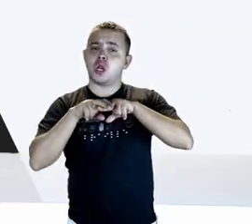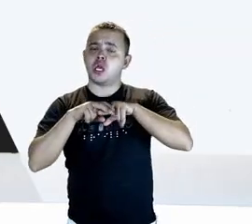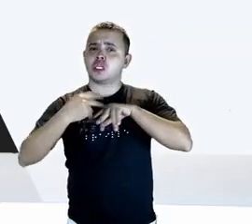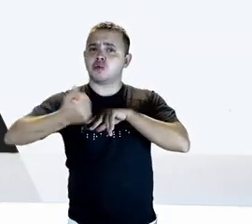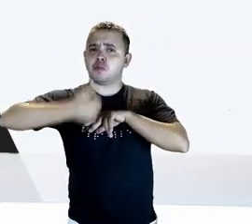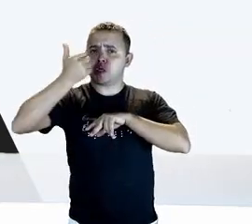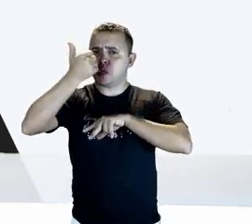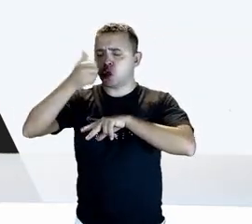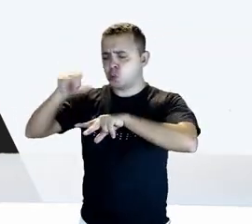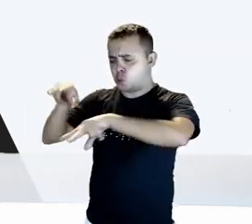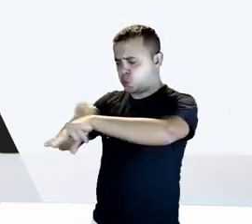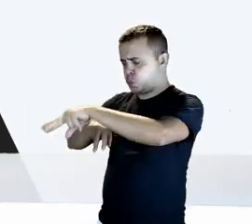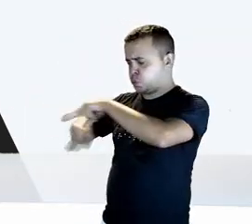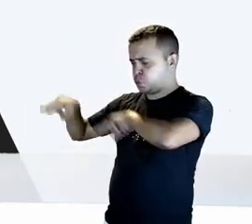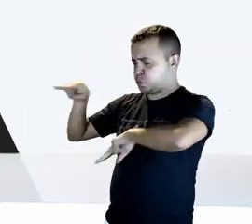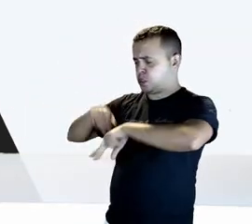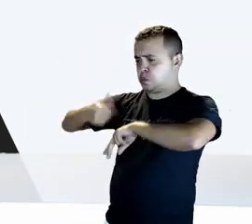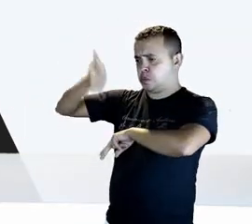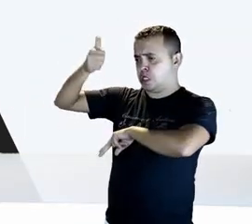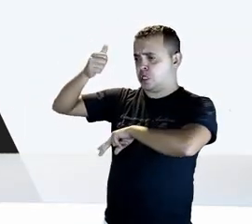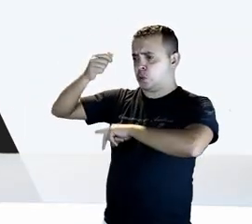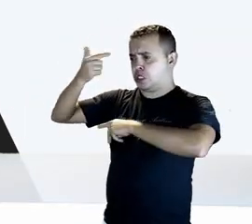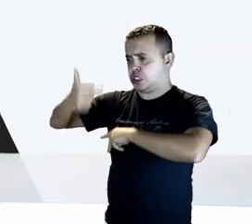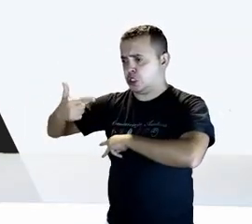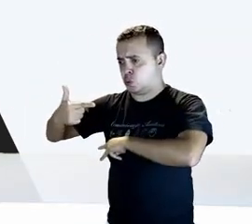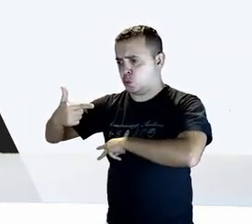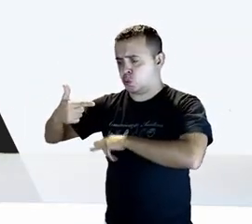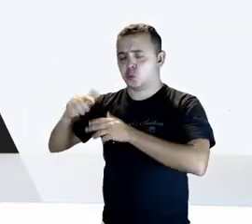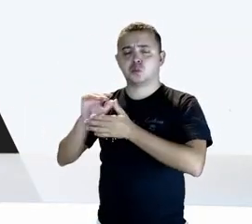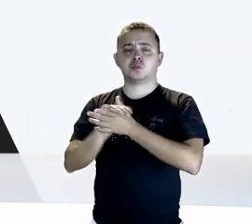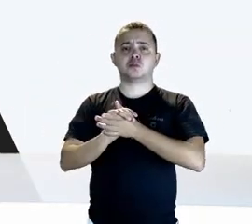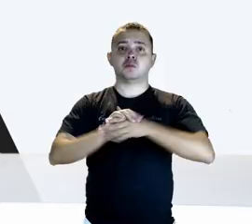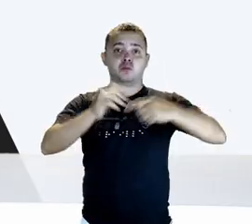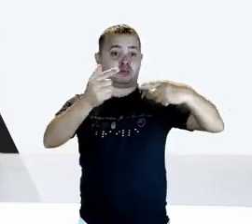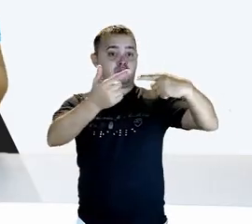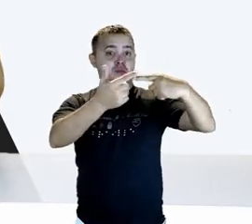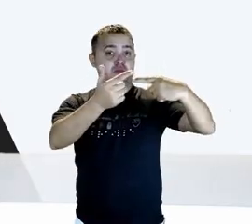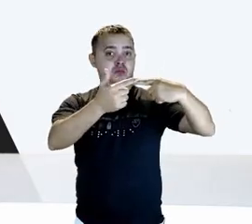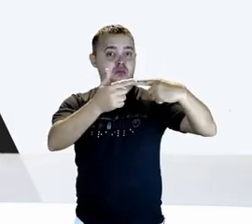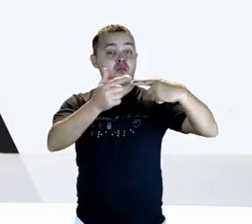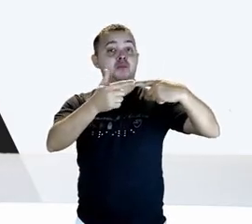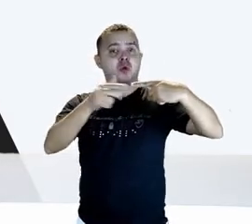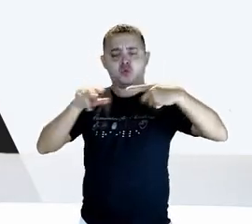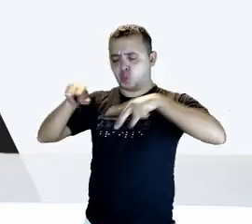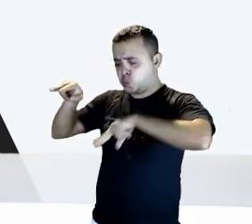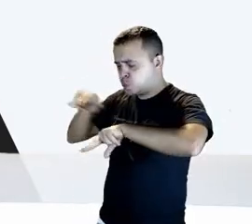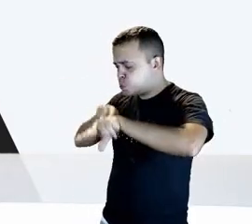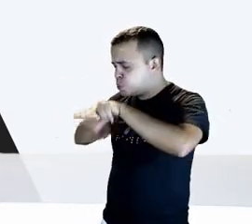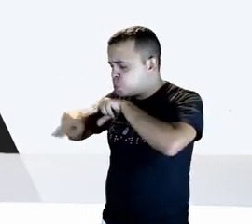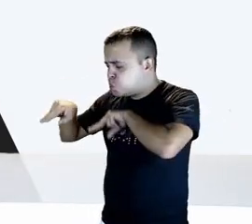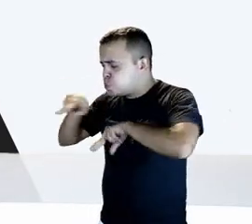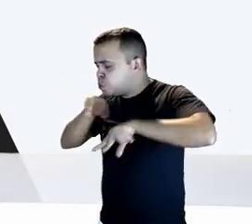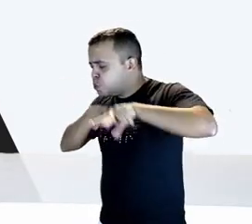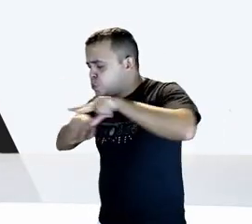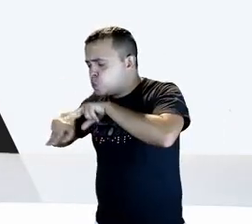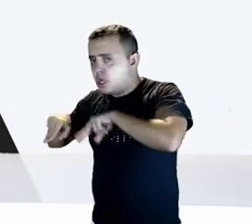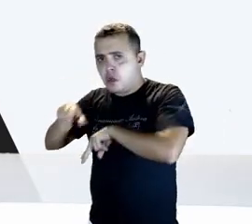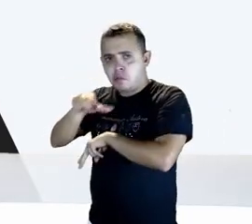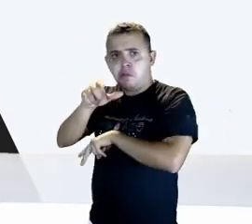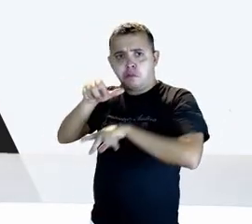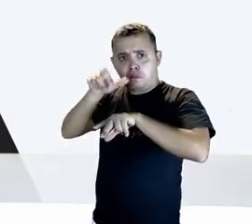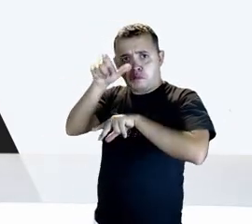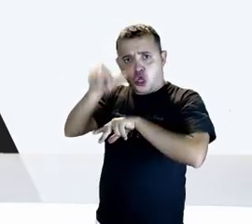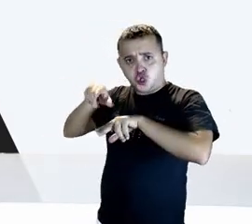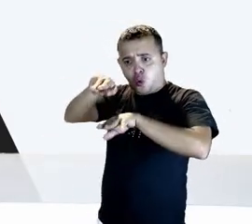análise primária e secundária esse socorro. Na análise primária, ocorre uma